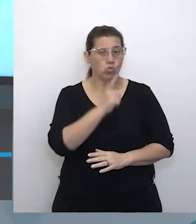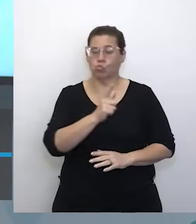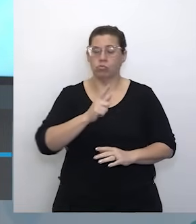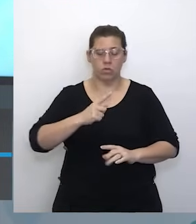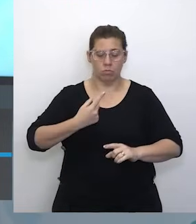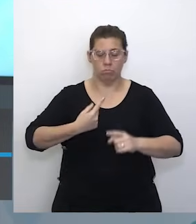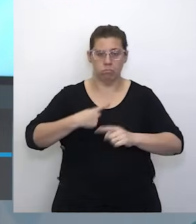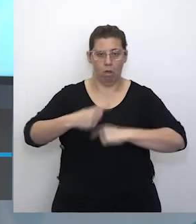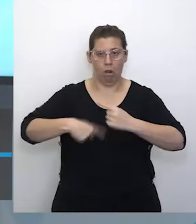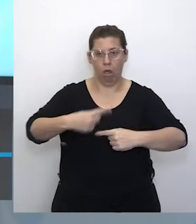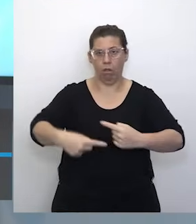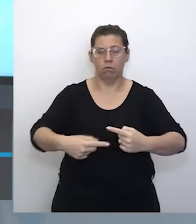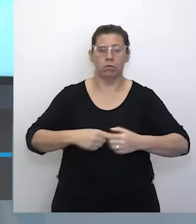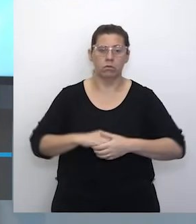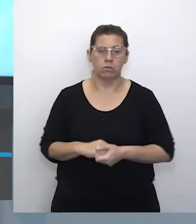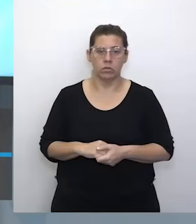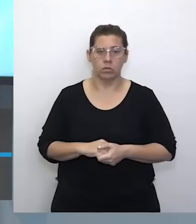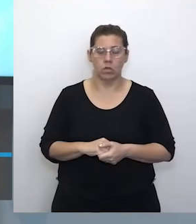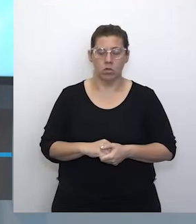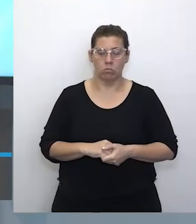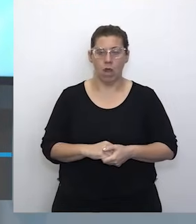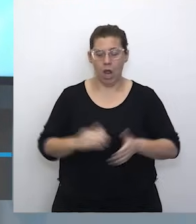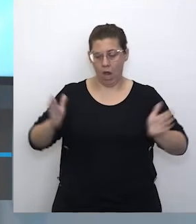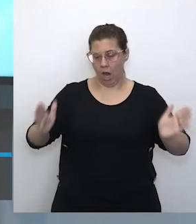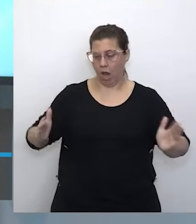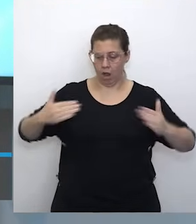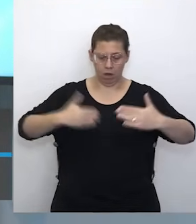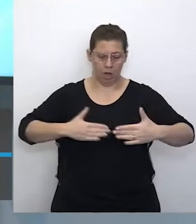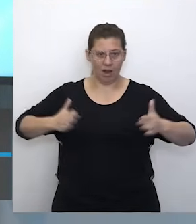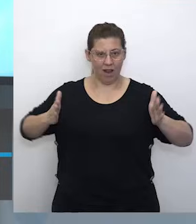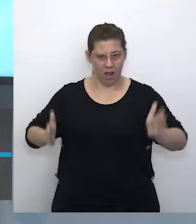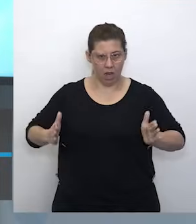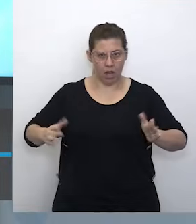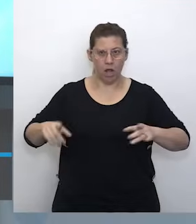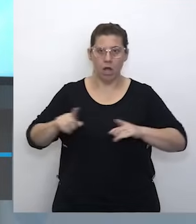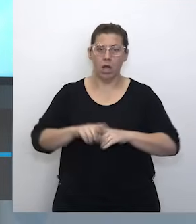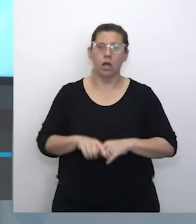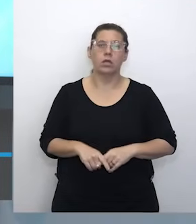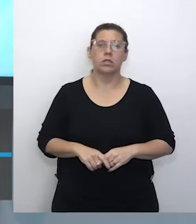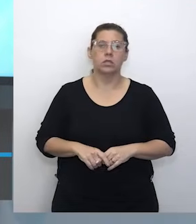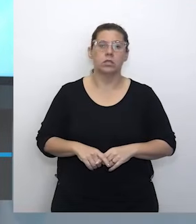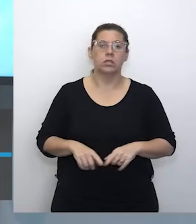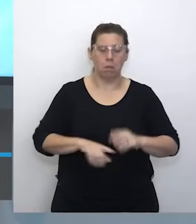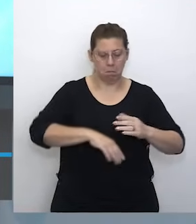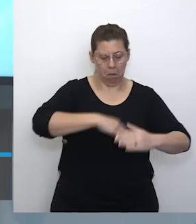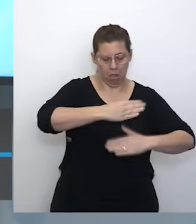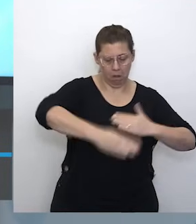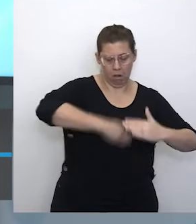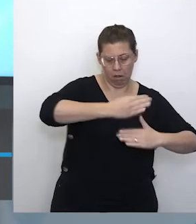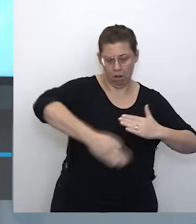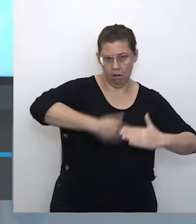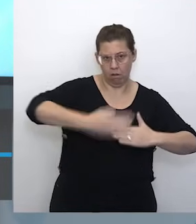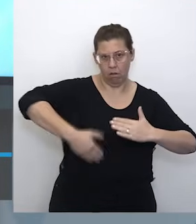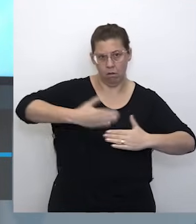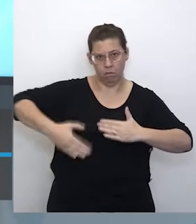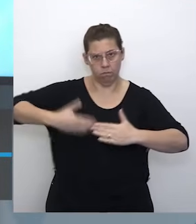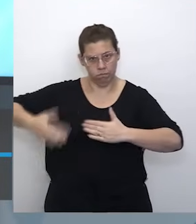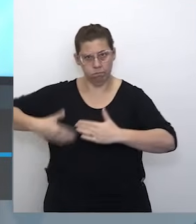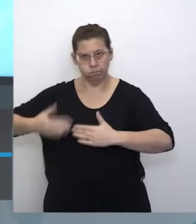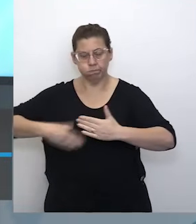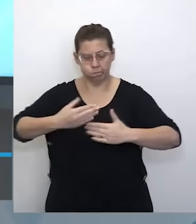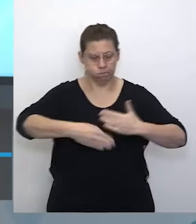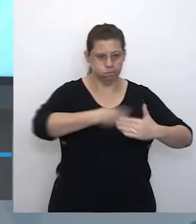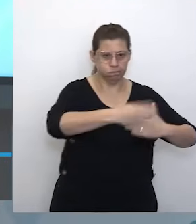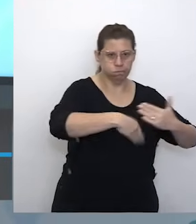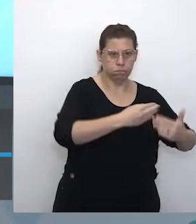deixei fechadinha, né, numa caixa de sapato com um plástico filme lá para não entrar Aedes aegypti, né, para